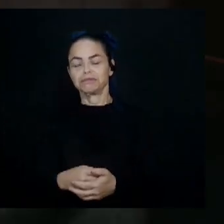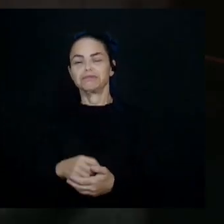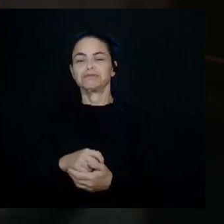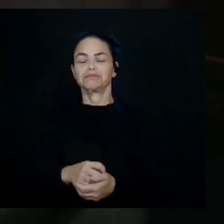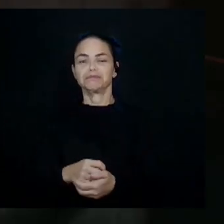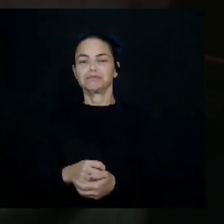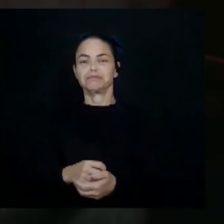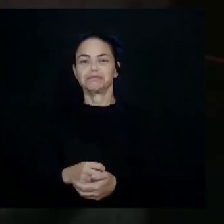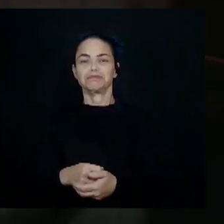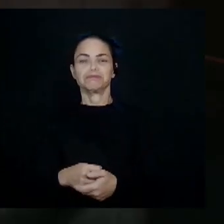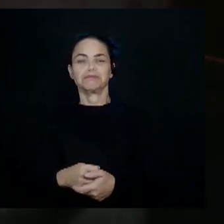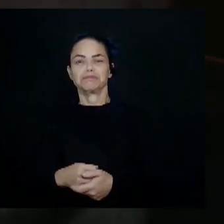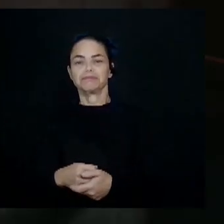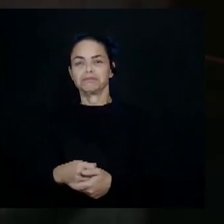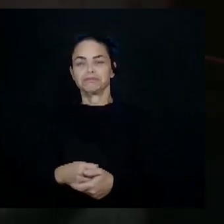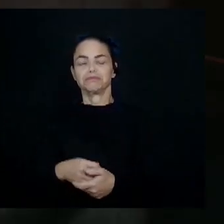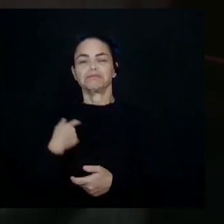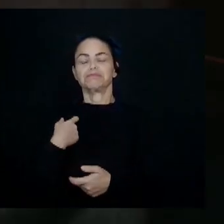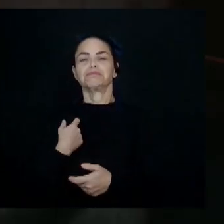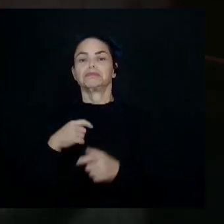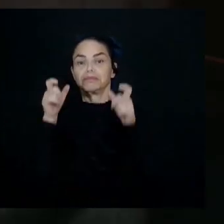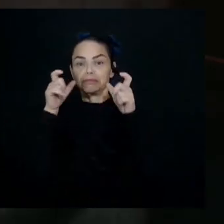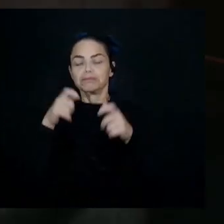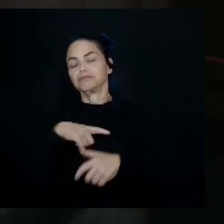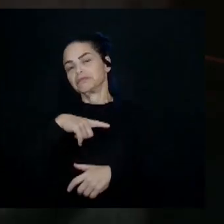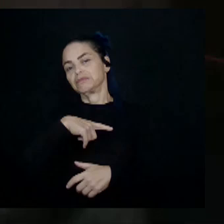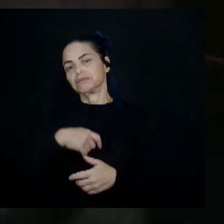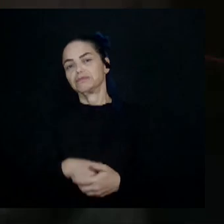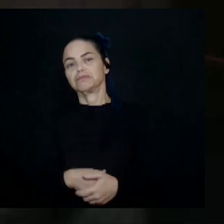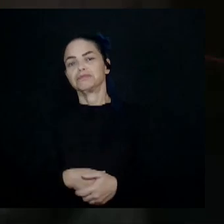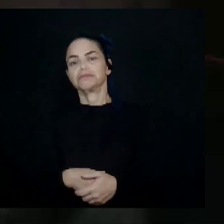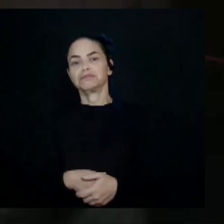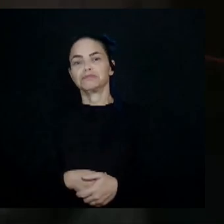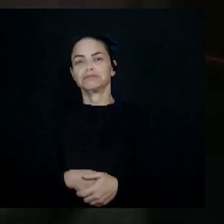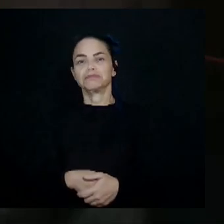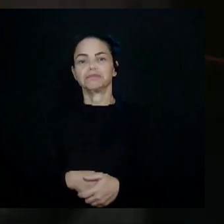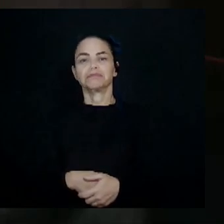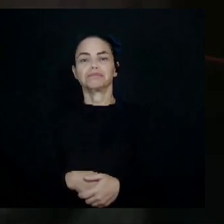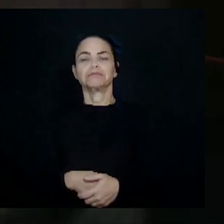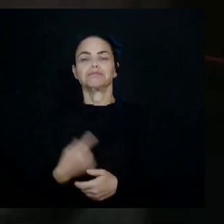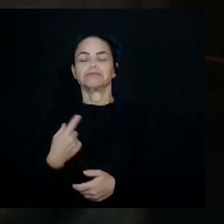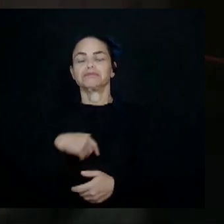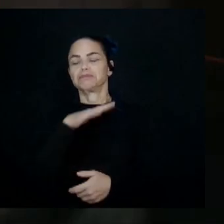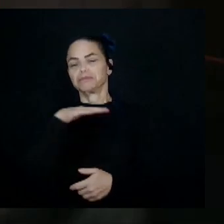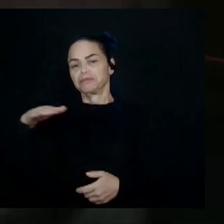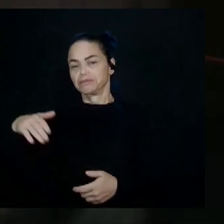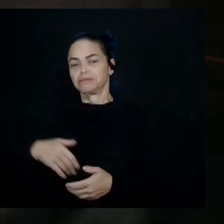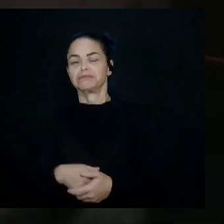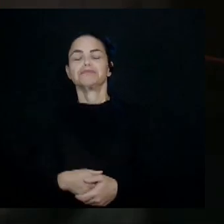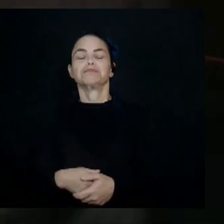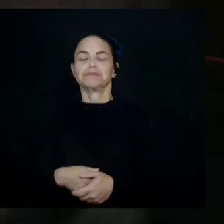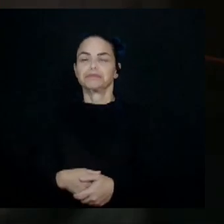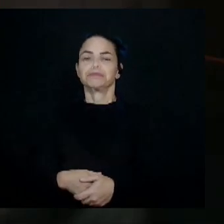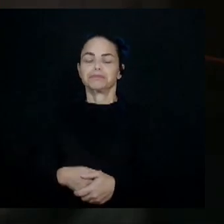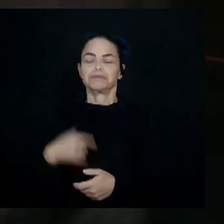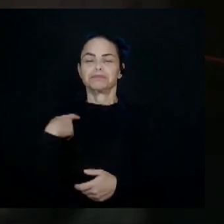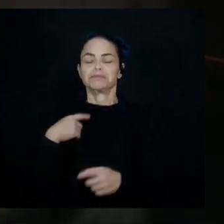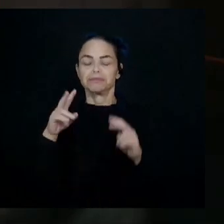dessa atenção que nós temos que ter com as nossas crianças, e quando a gente fala